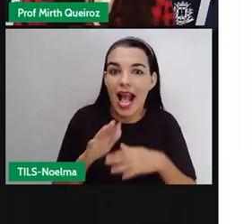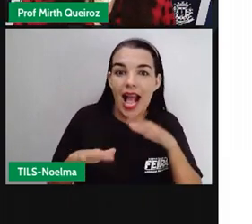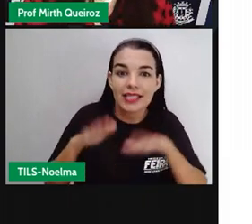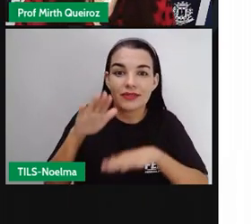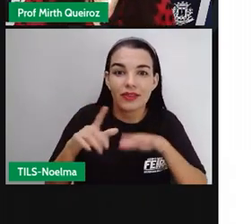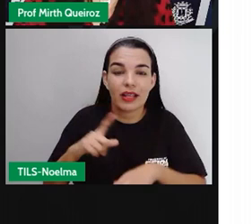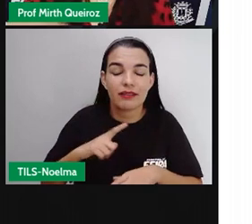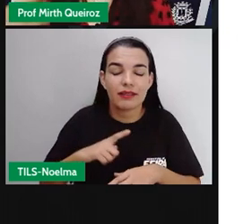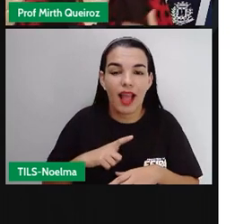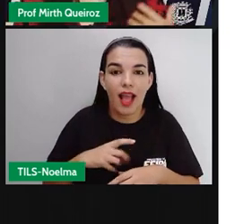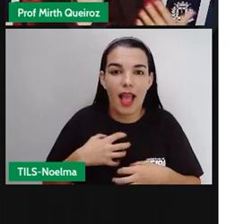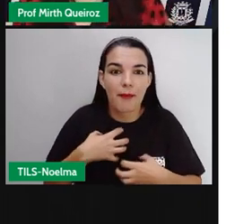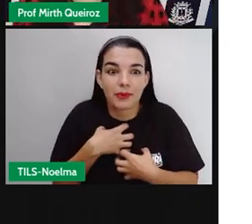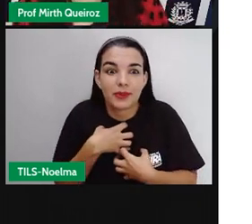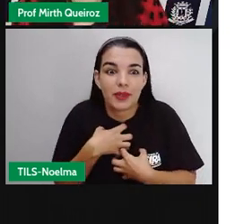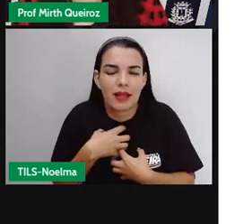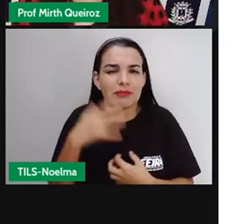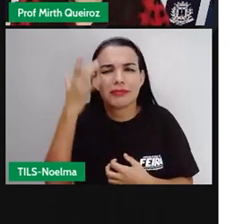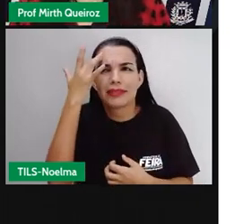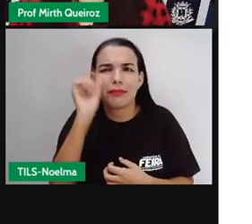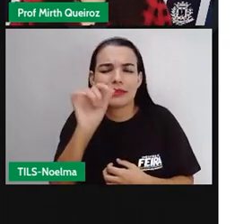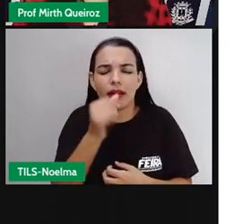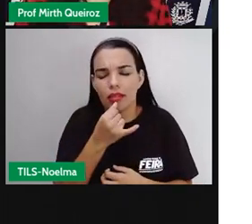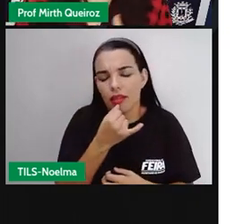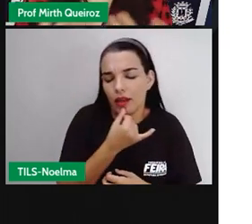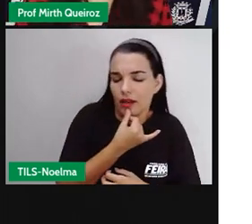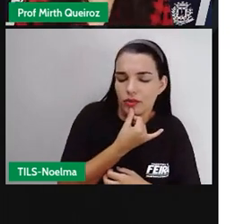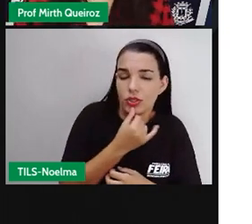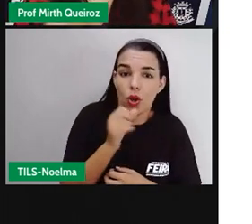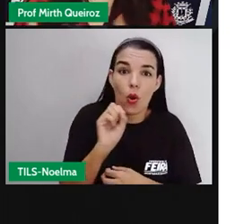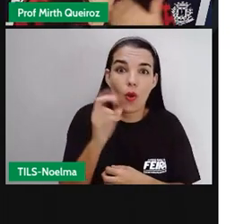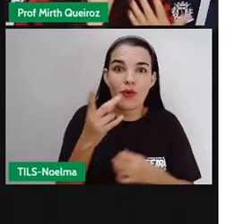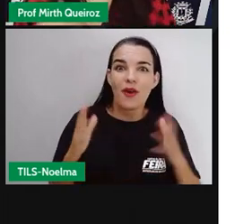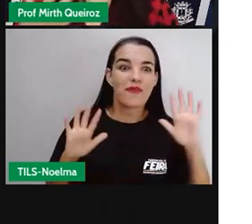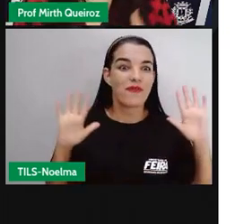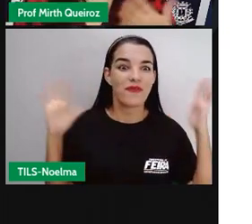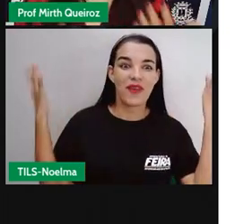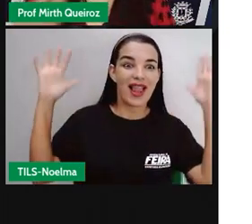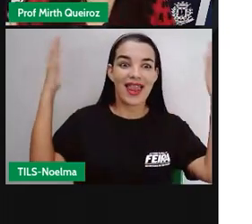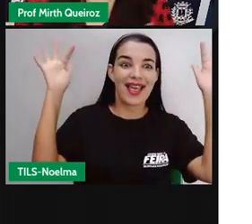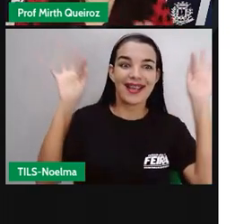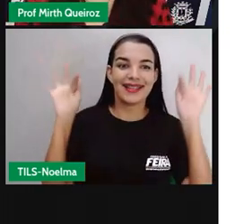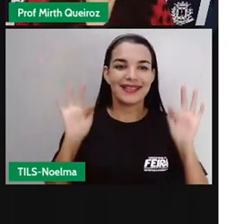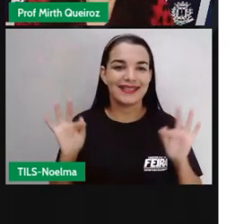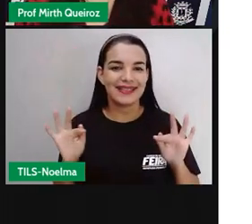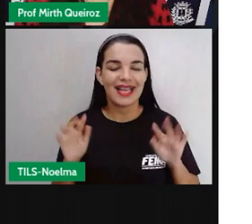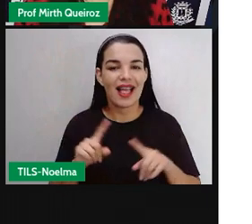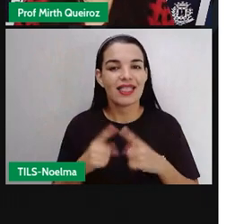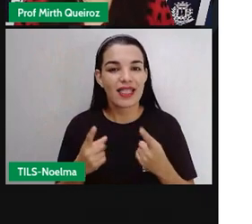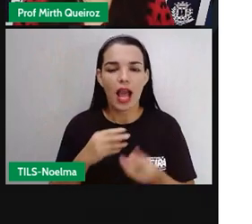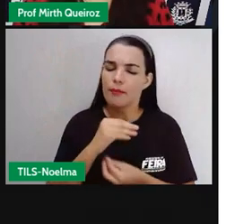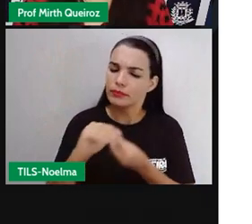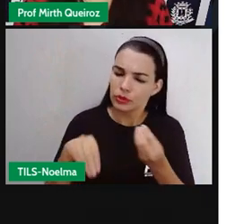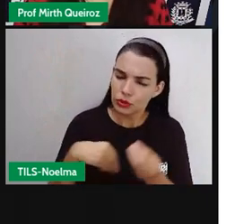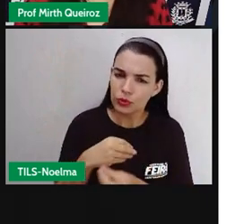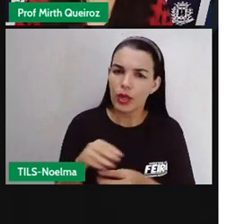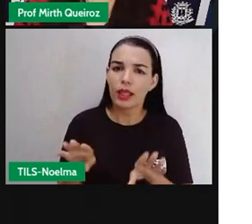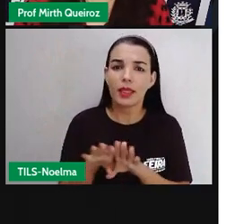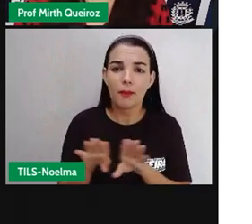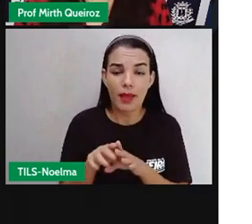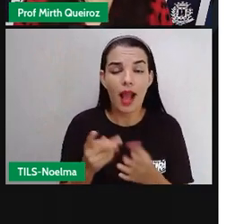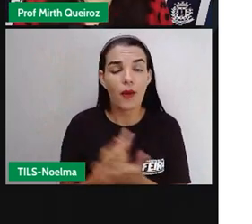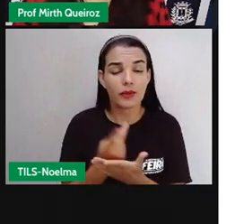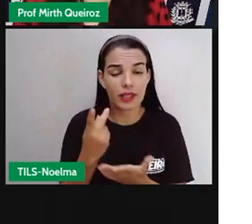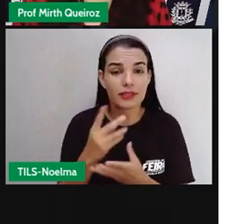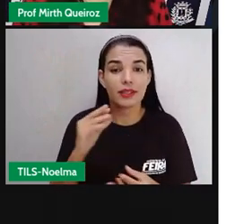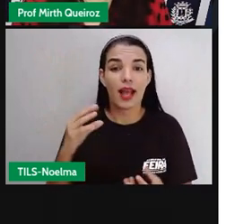não sabe se a gente está triste, se a gente está feliz, né? E essas misturas acontecem até mesmo em relação a essas